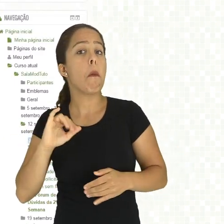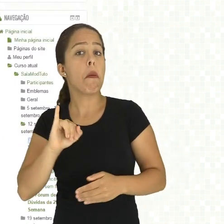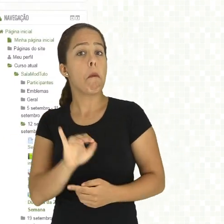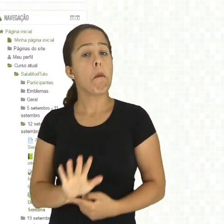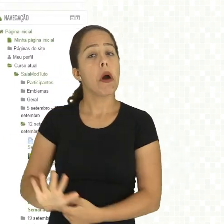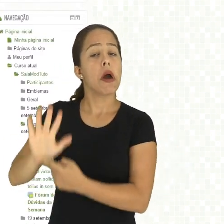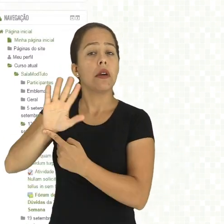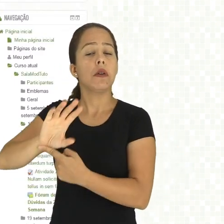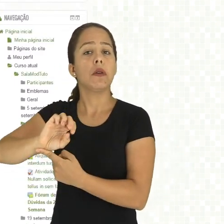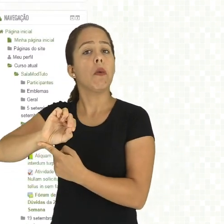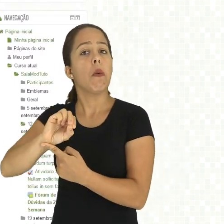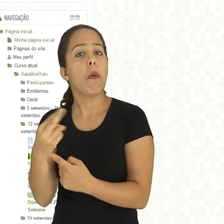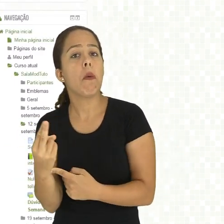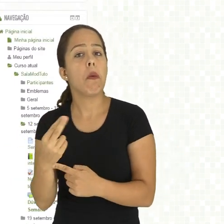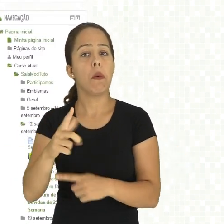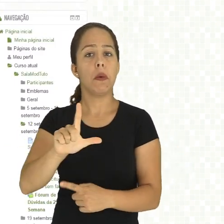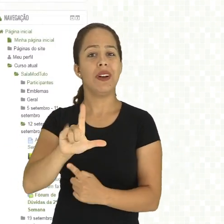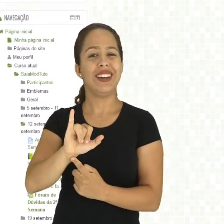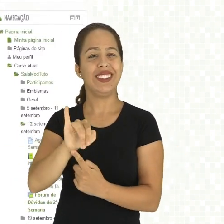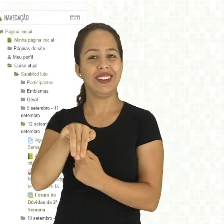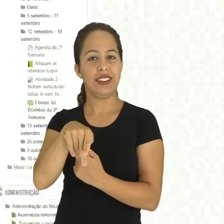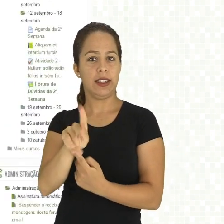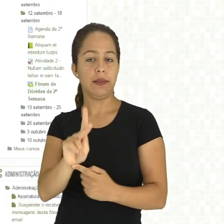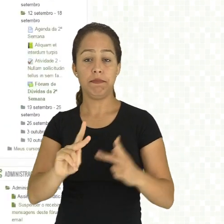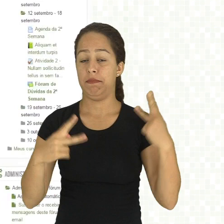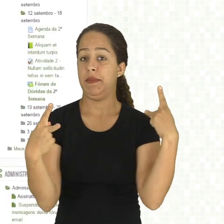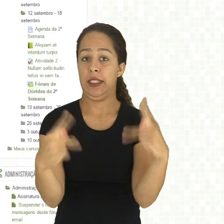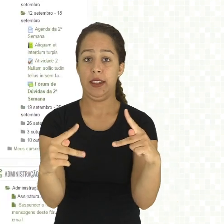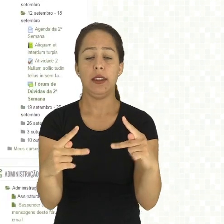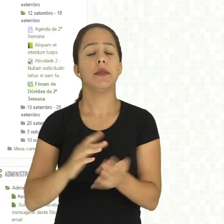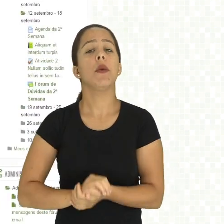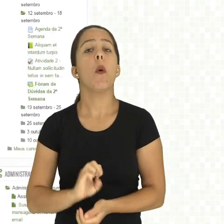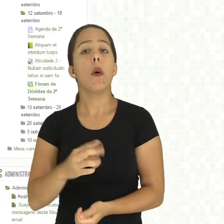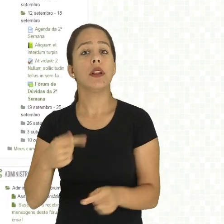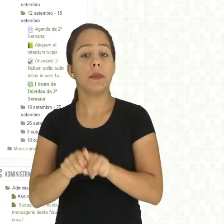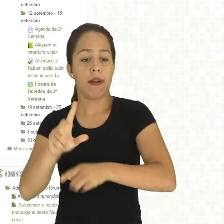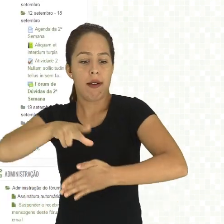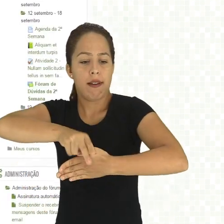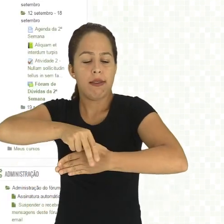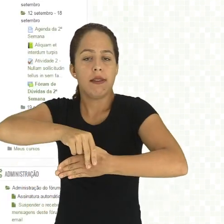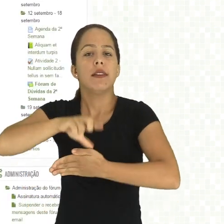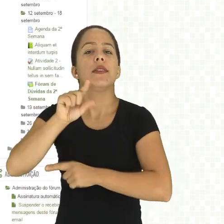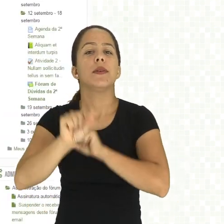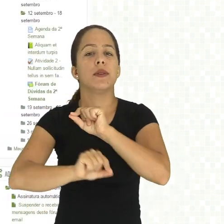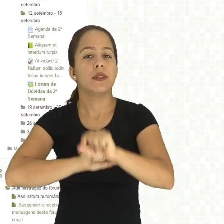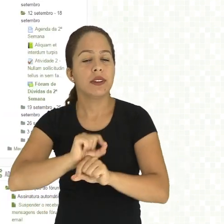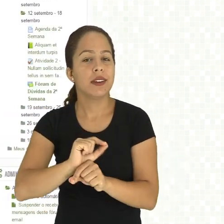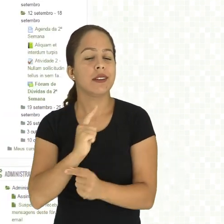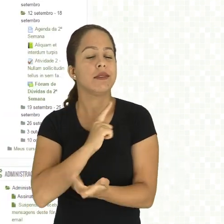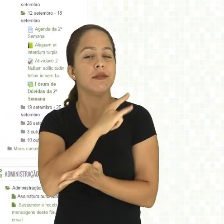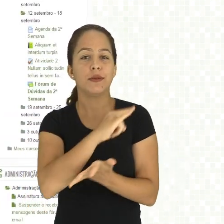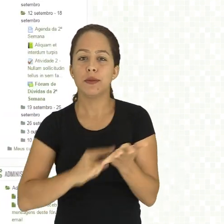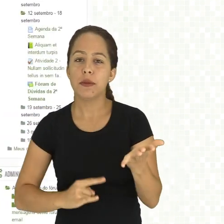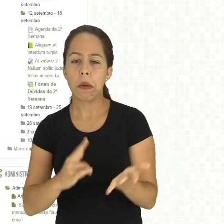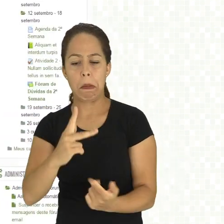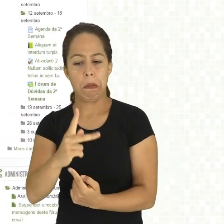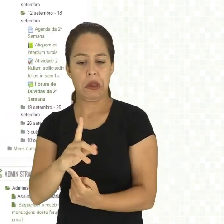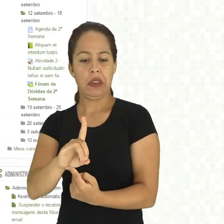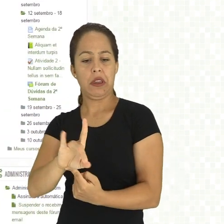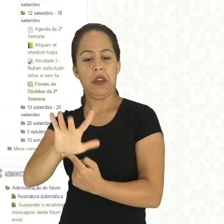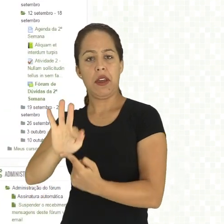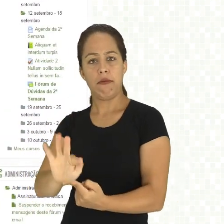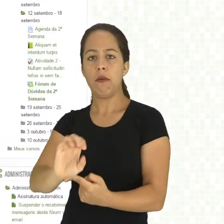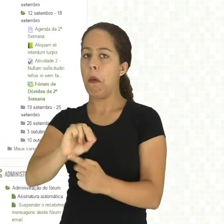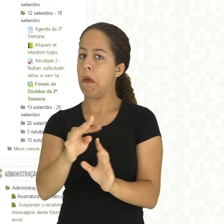imagens links você pode inserir também arquivos diferentes um pdf word